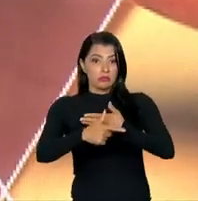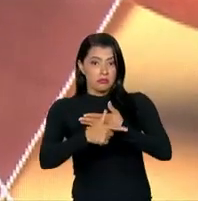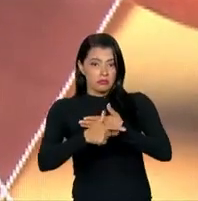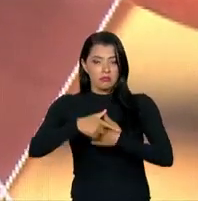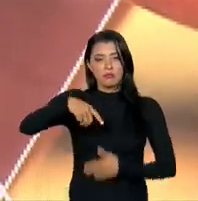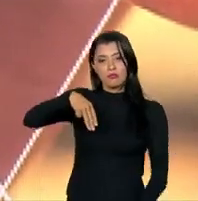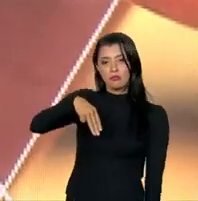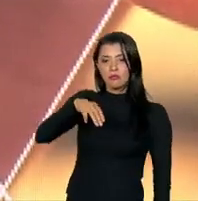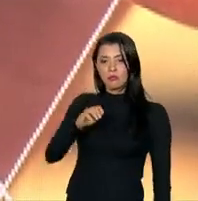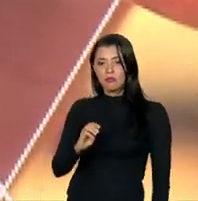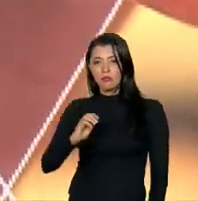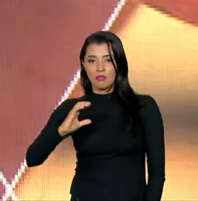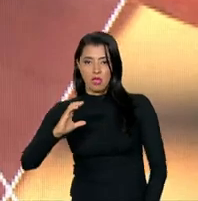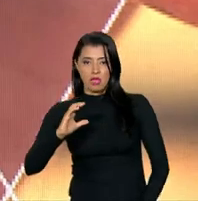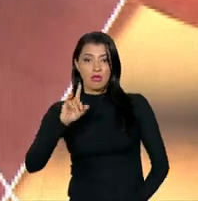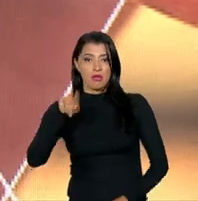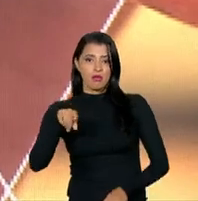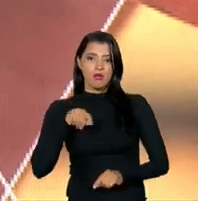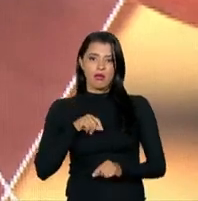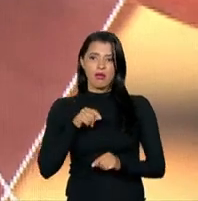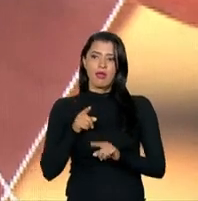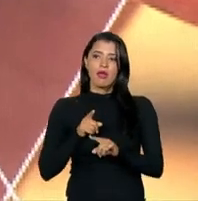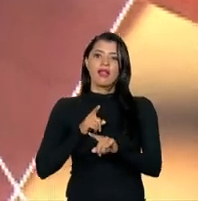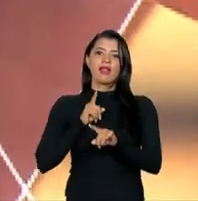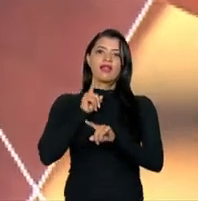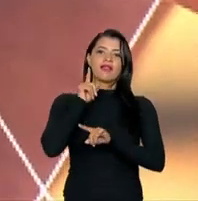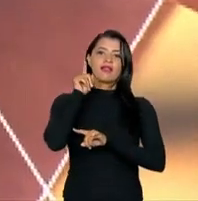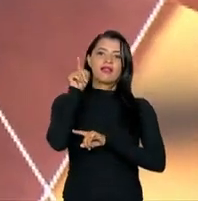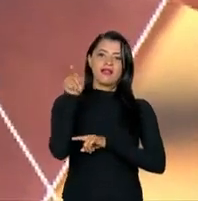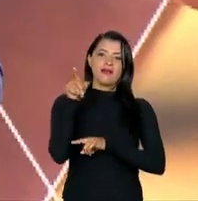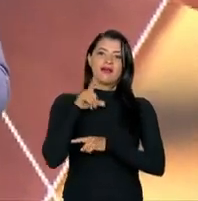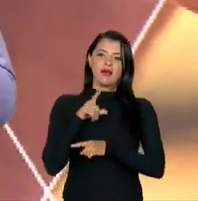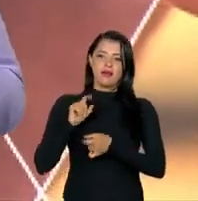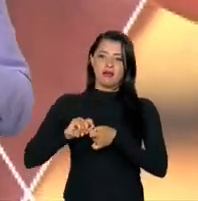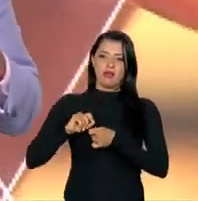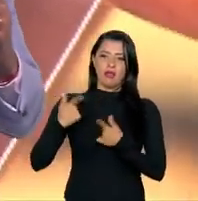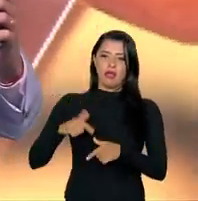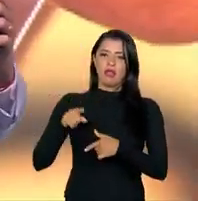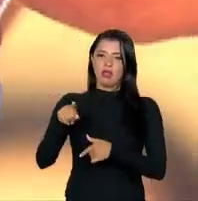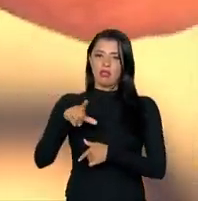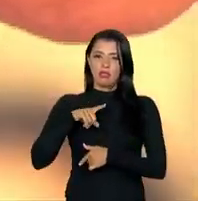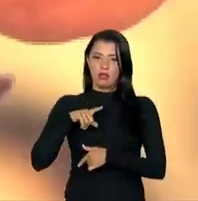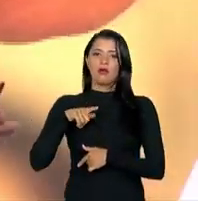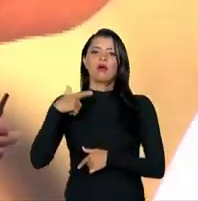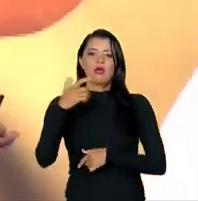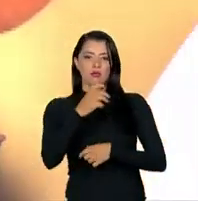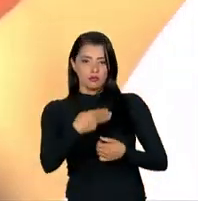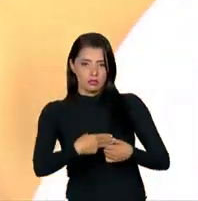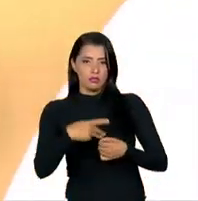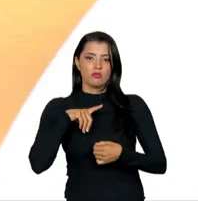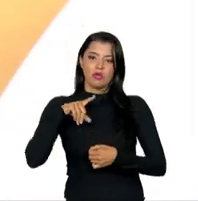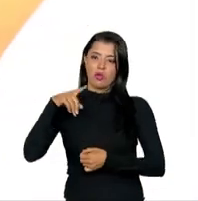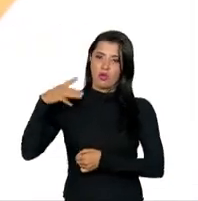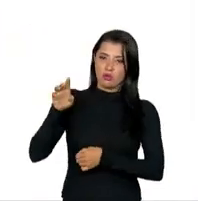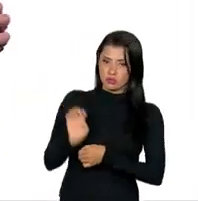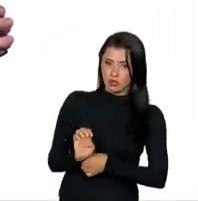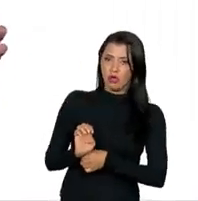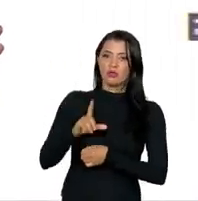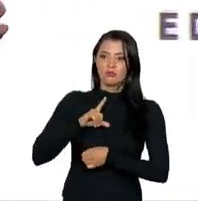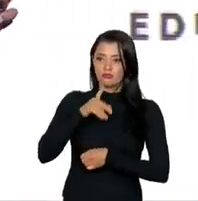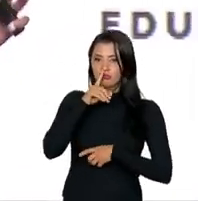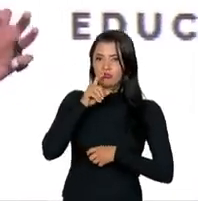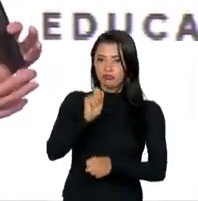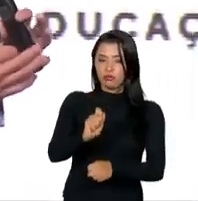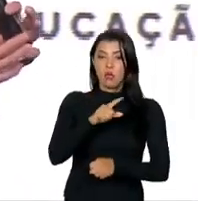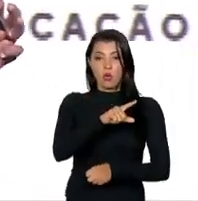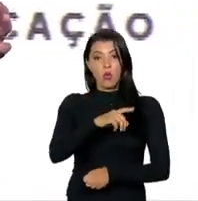O MEC, ele não executa a política lá na ponta da educação básica. Quem executa são os municípios, são os estados. Portanto, o papel do